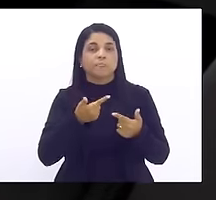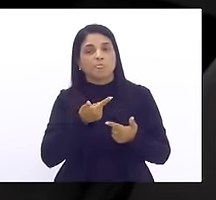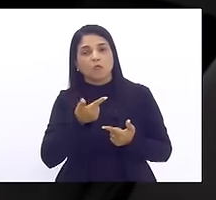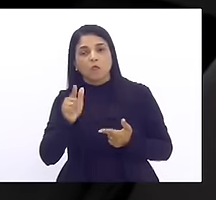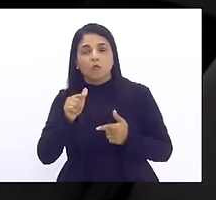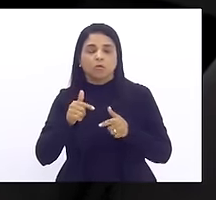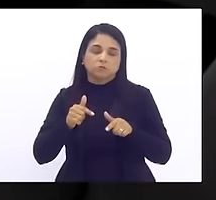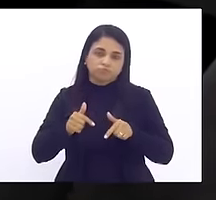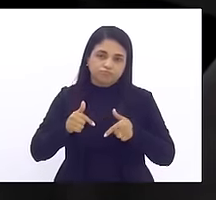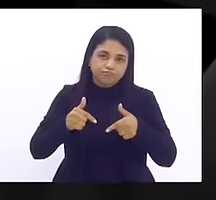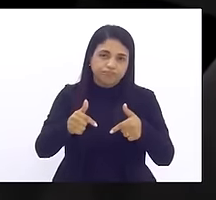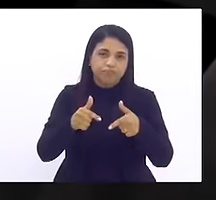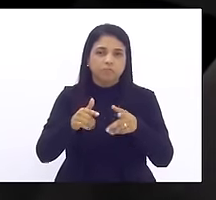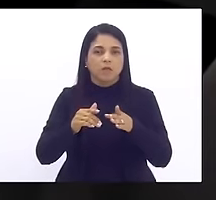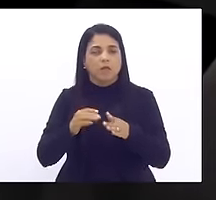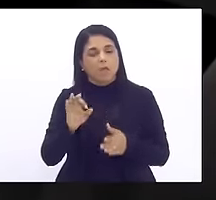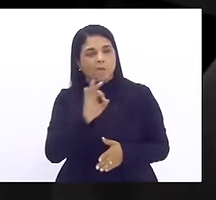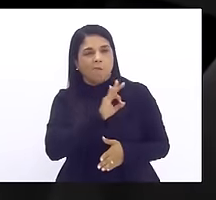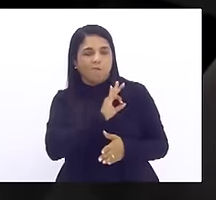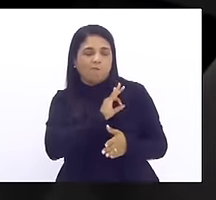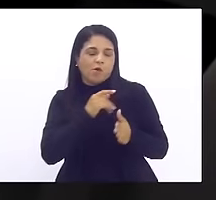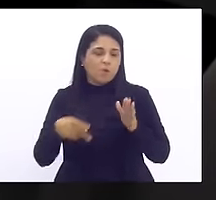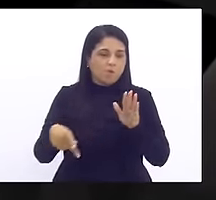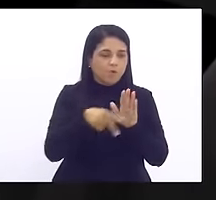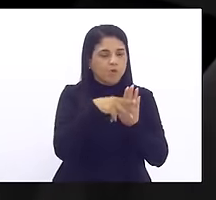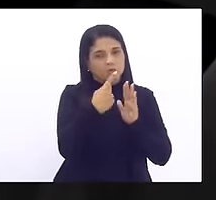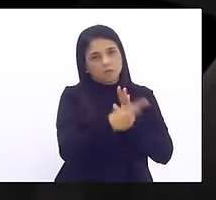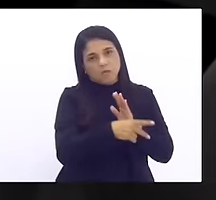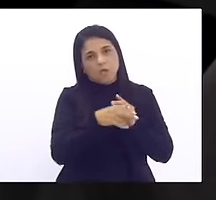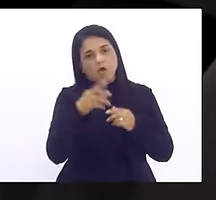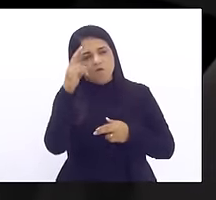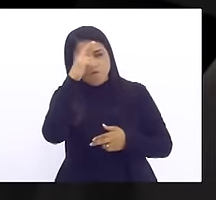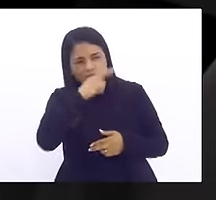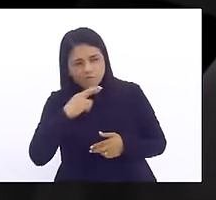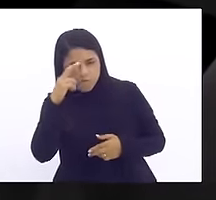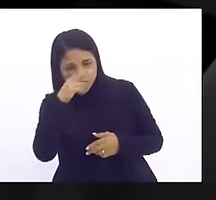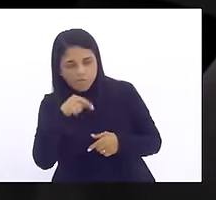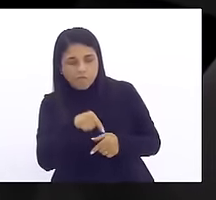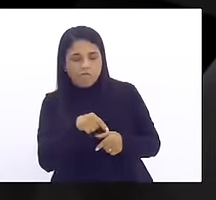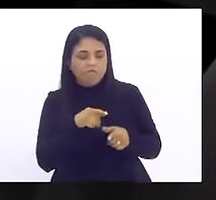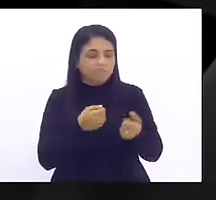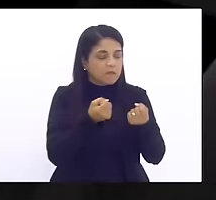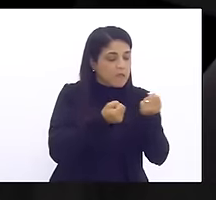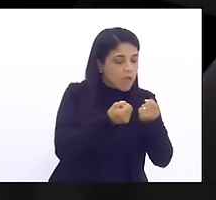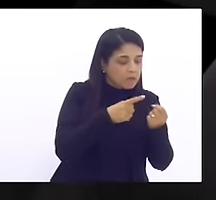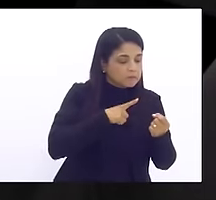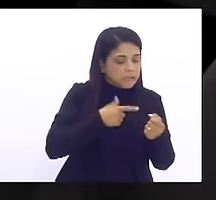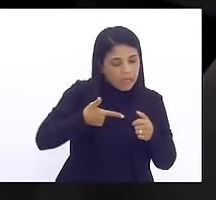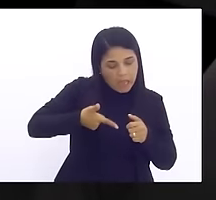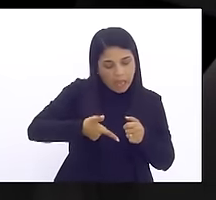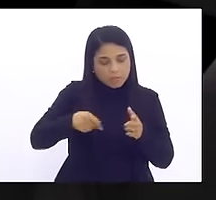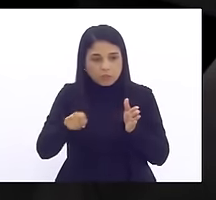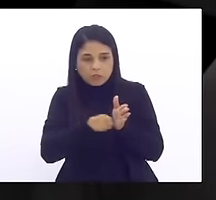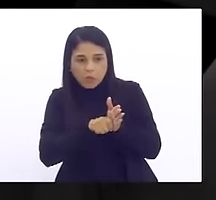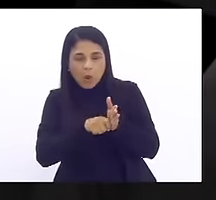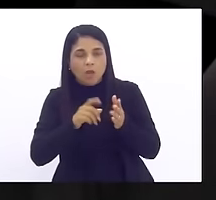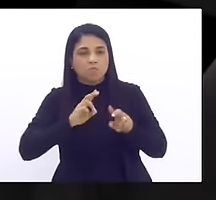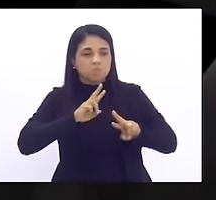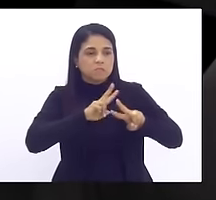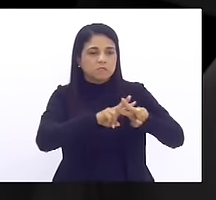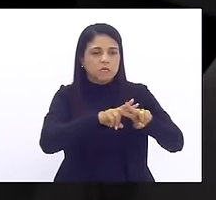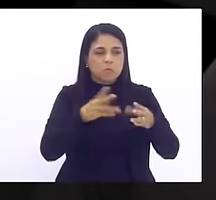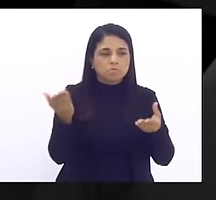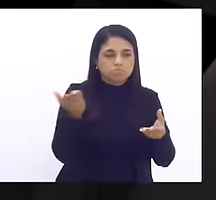operações mas aí são de cunho policial abordagem verificação de procedência do veículo você tem armas tem droga mandar de prisão